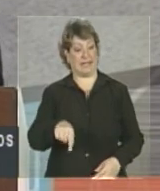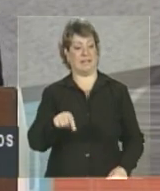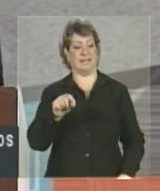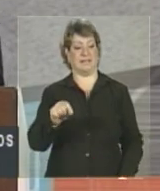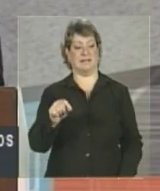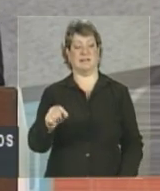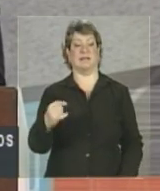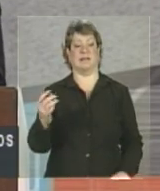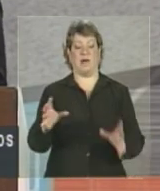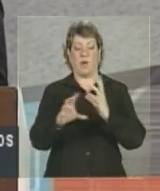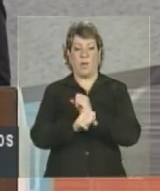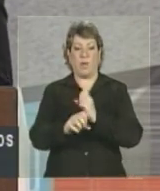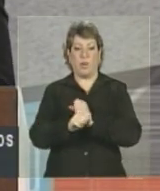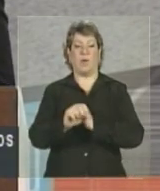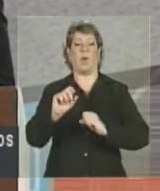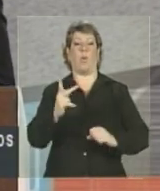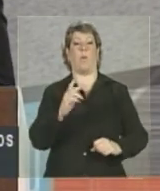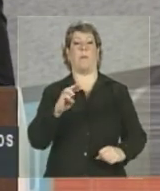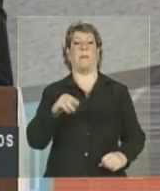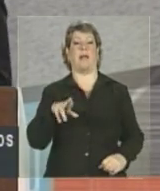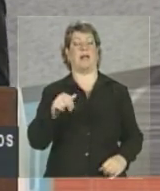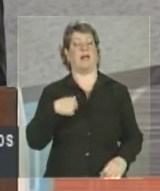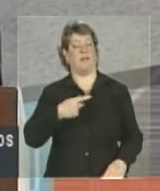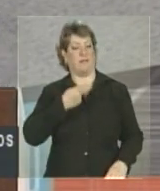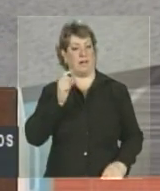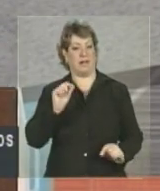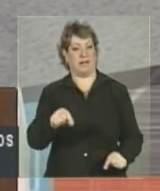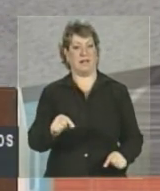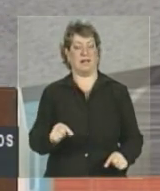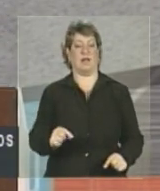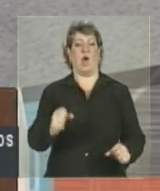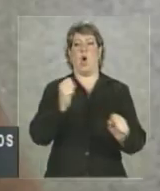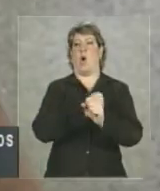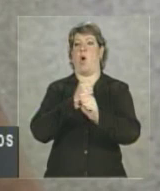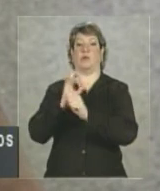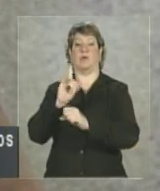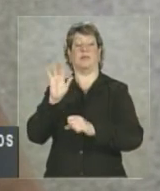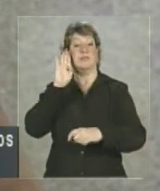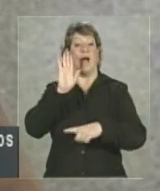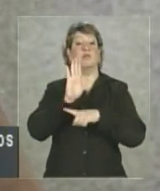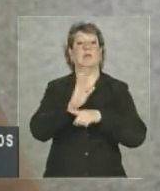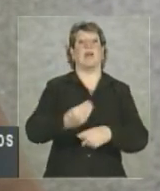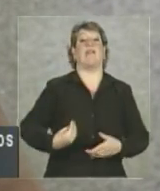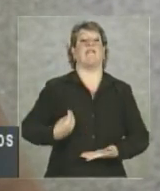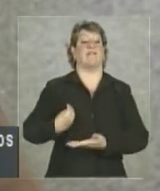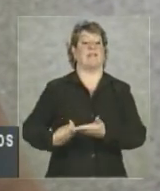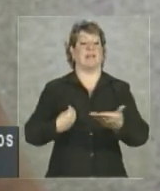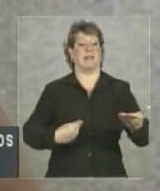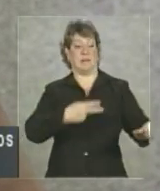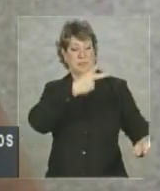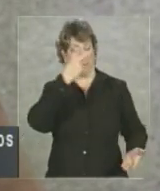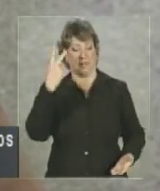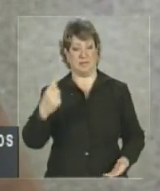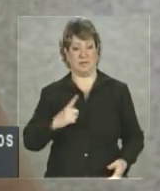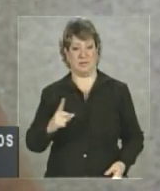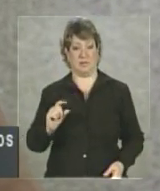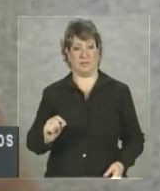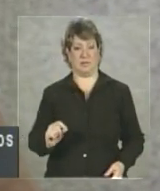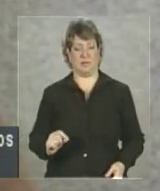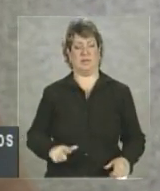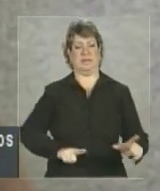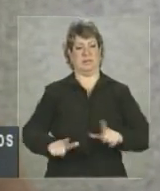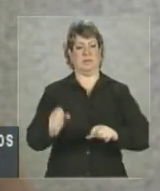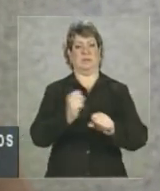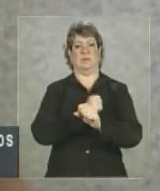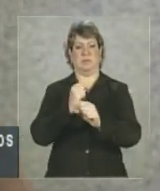presidenta, a matemática humana a que me referi. A matemática de um governo que lança um robusto pacote de obras, mas que